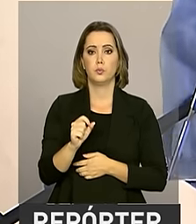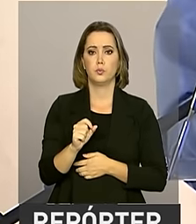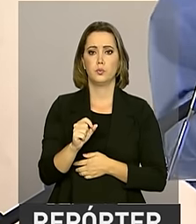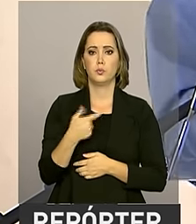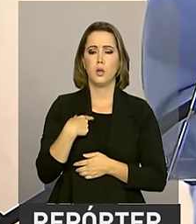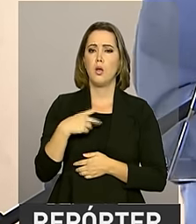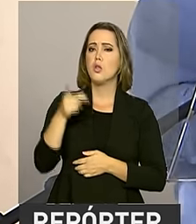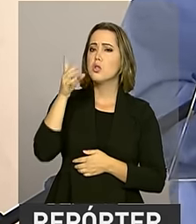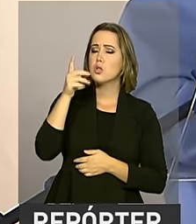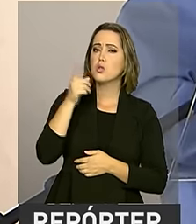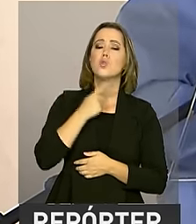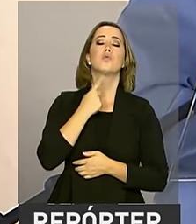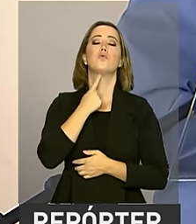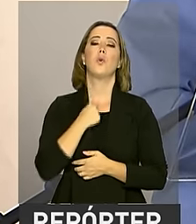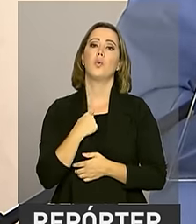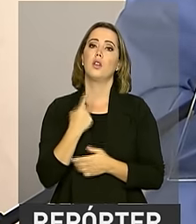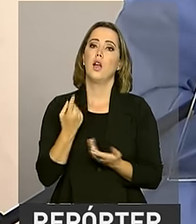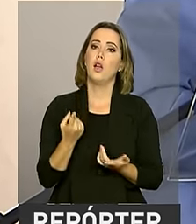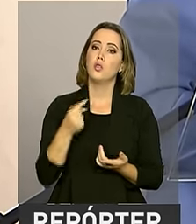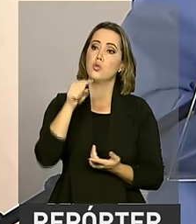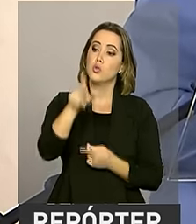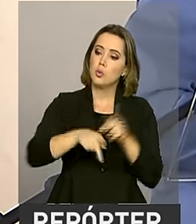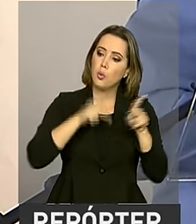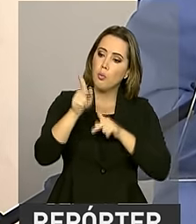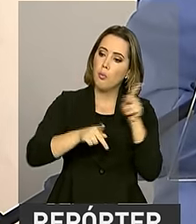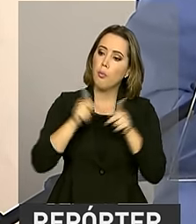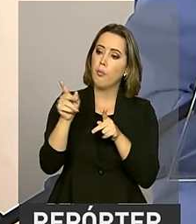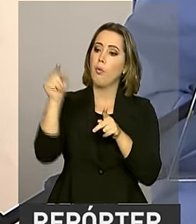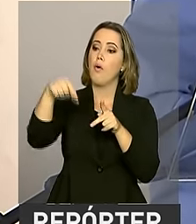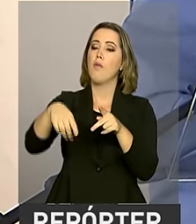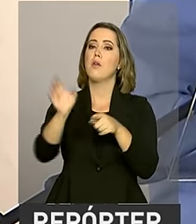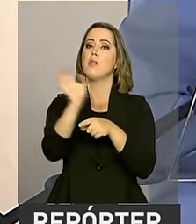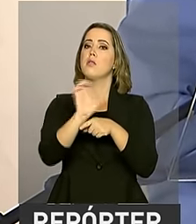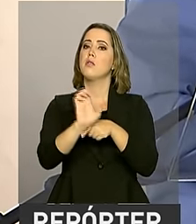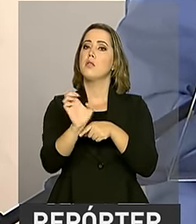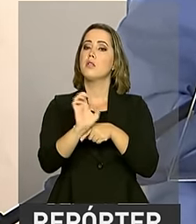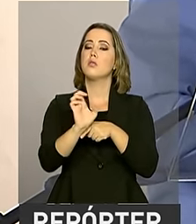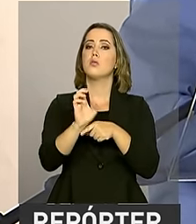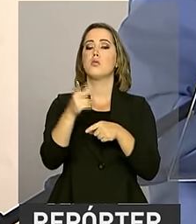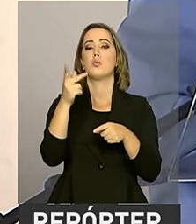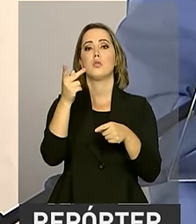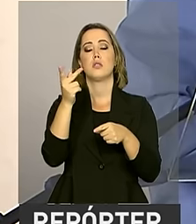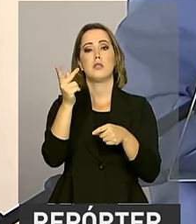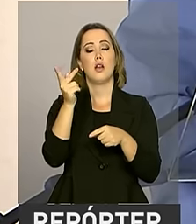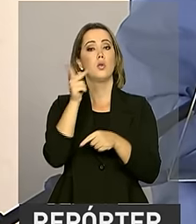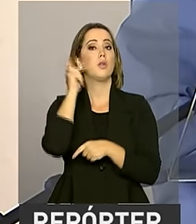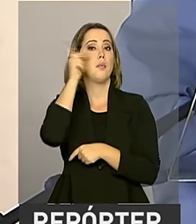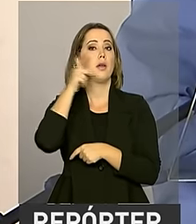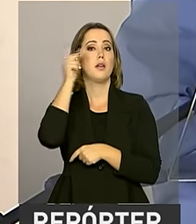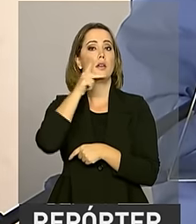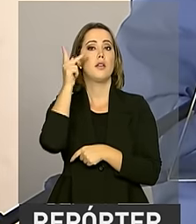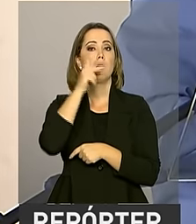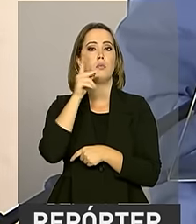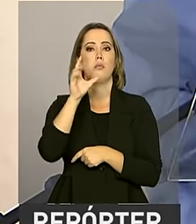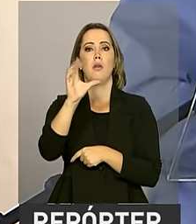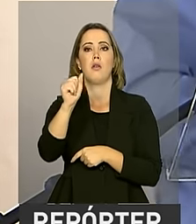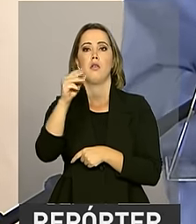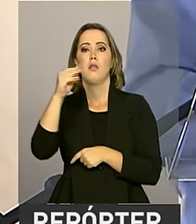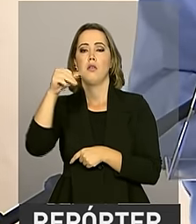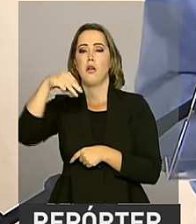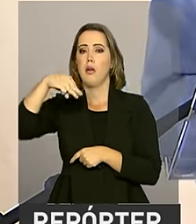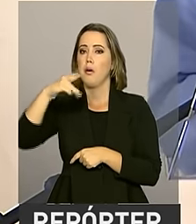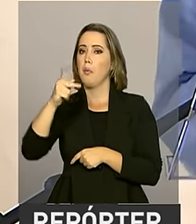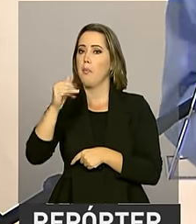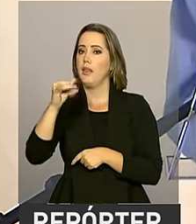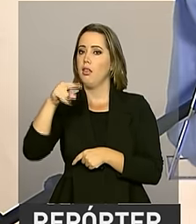maior interesse do povo paraibano do Povo de Campina Grande do Povo de